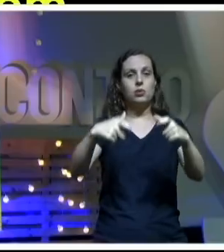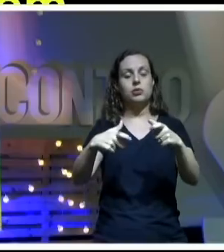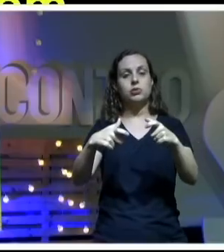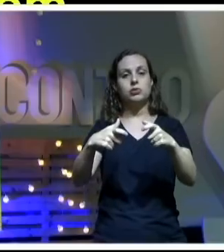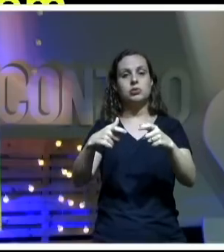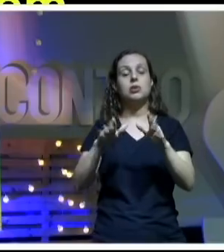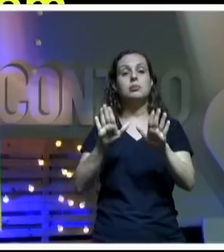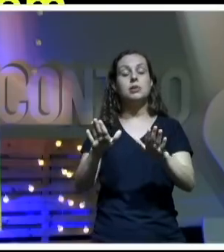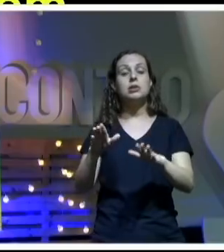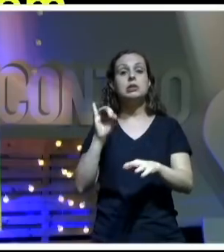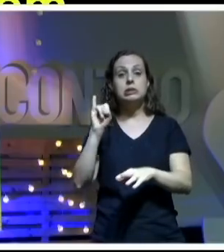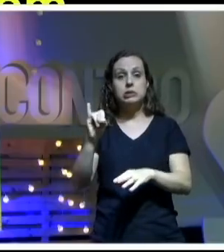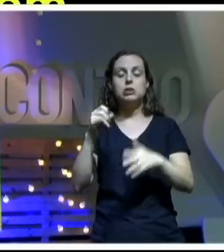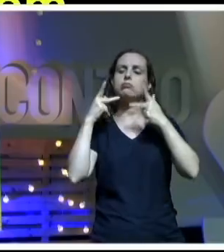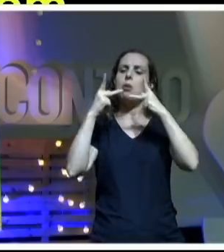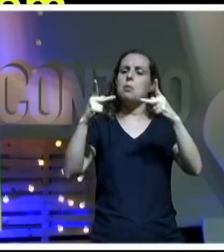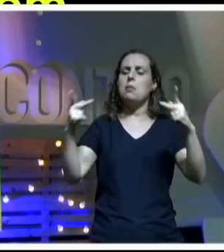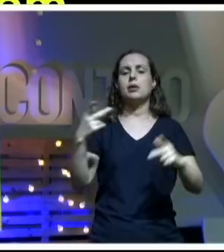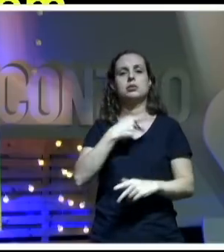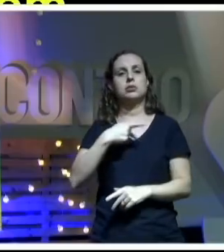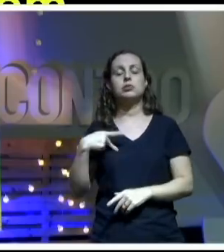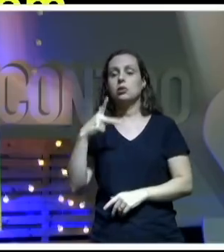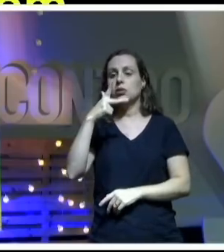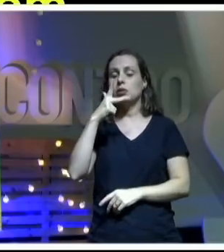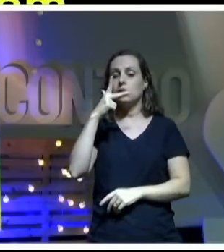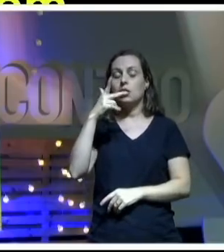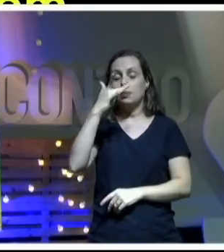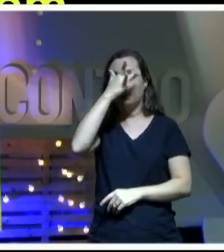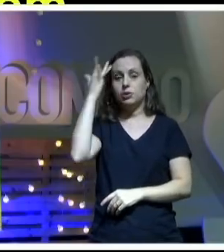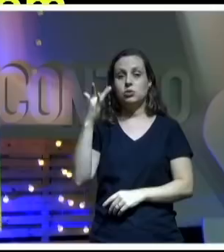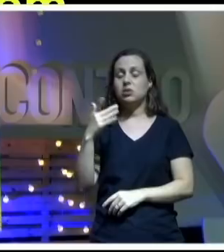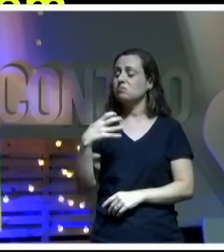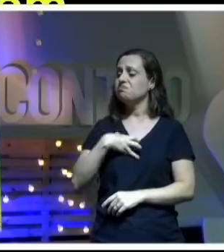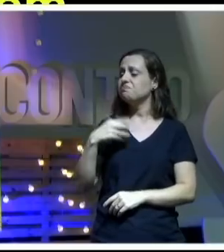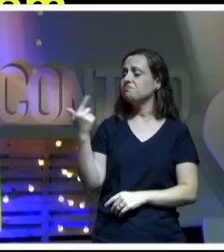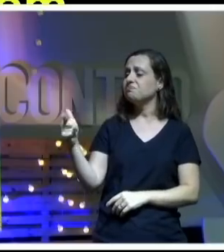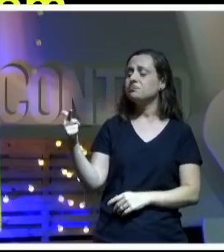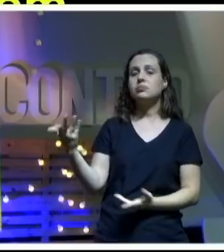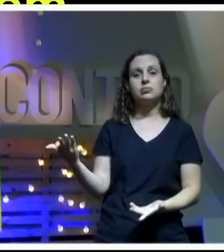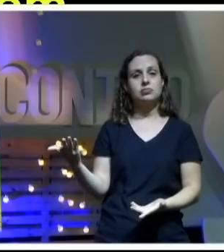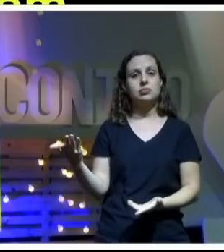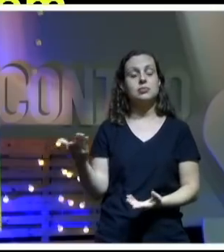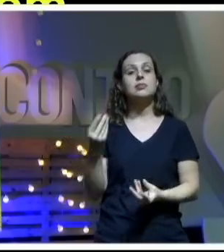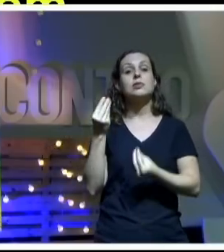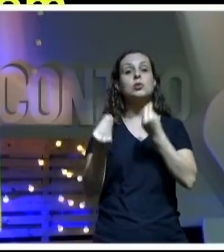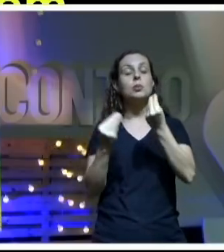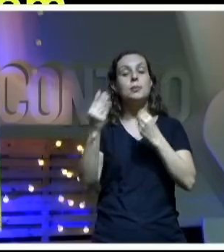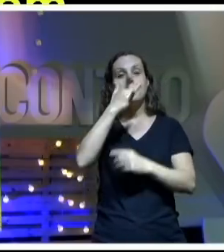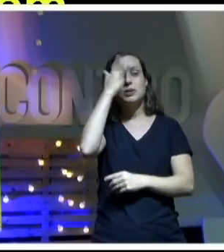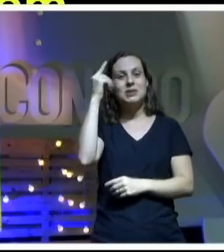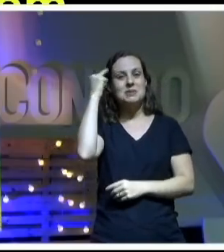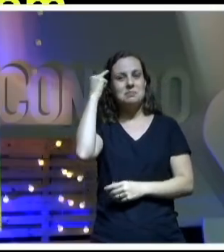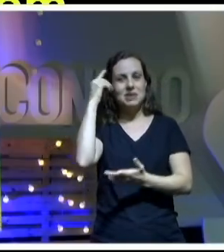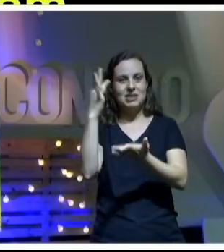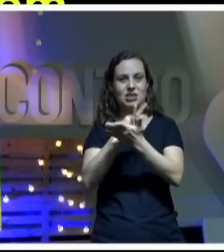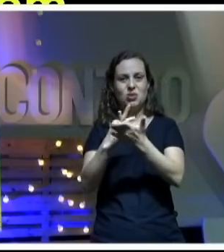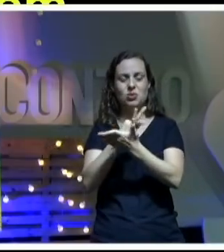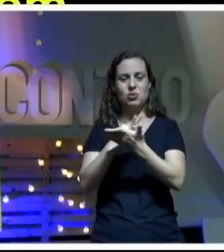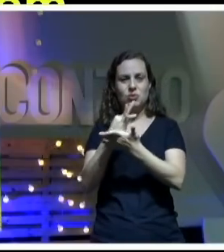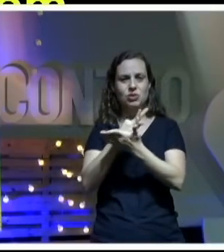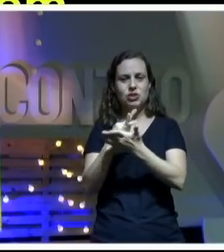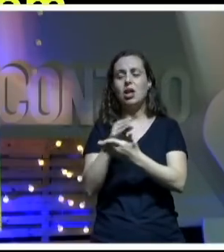teólogos não fazem nada não afetam nada e não tem sentido o que leva alguém a pensar que a tecnologia chega a ser uma